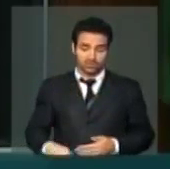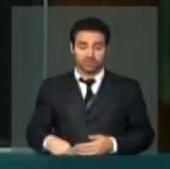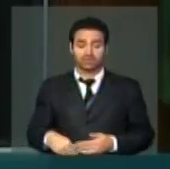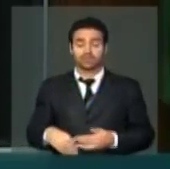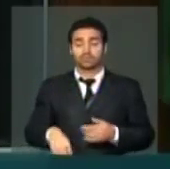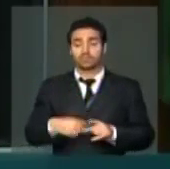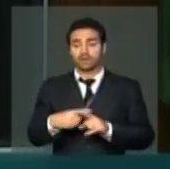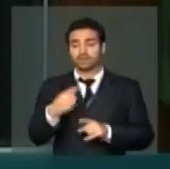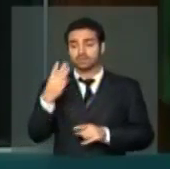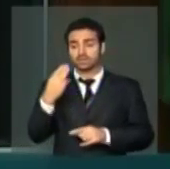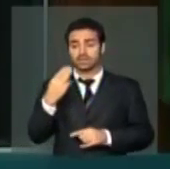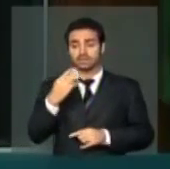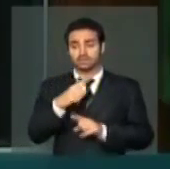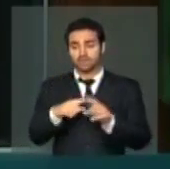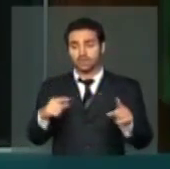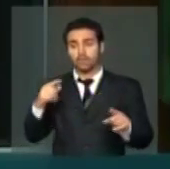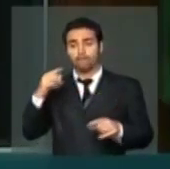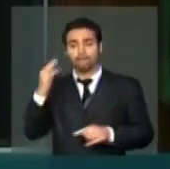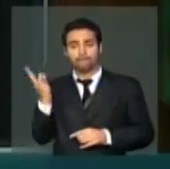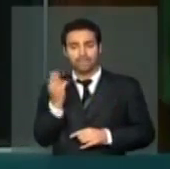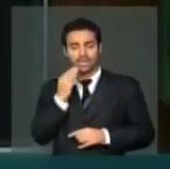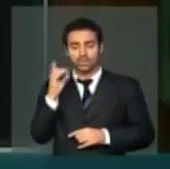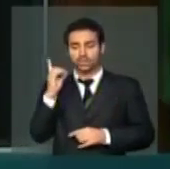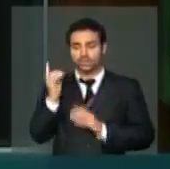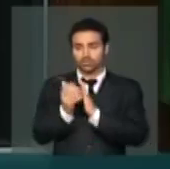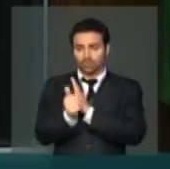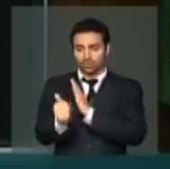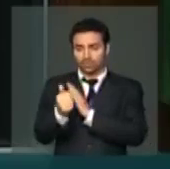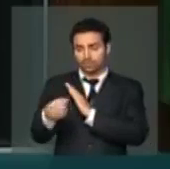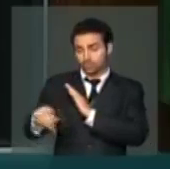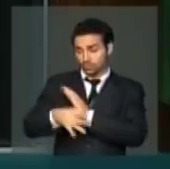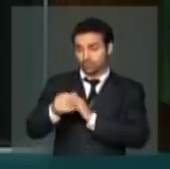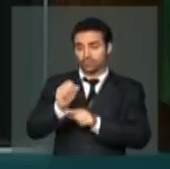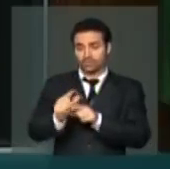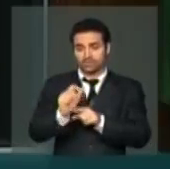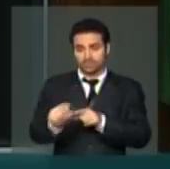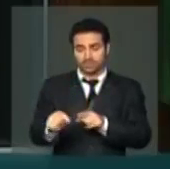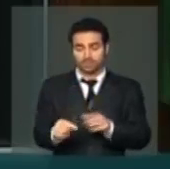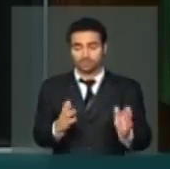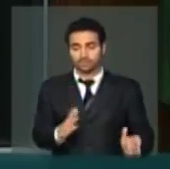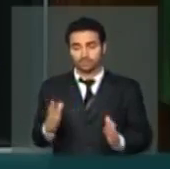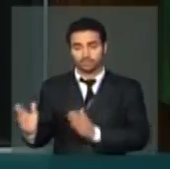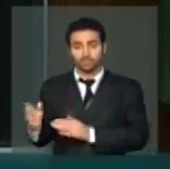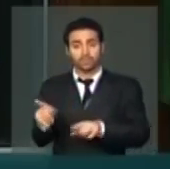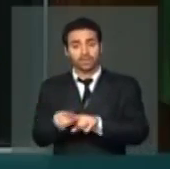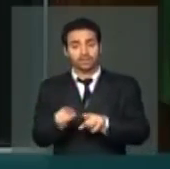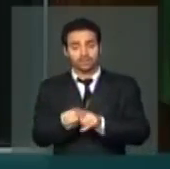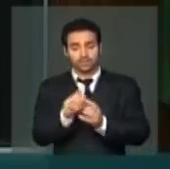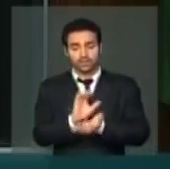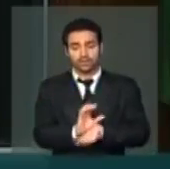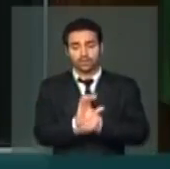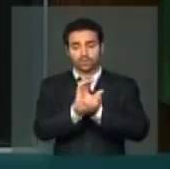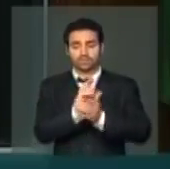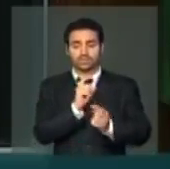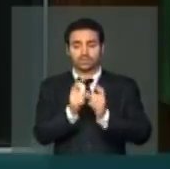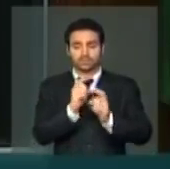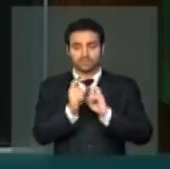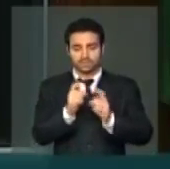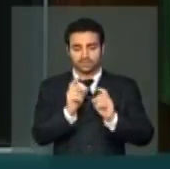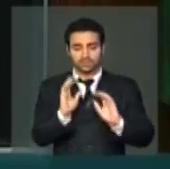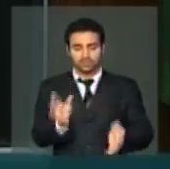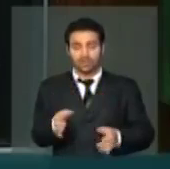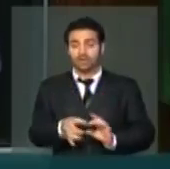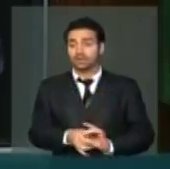dos 3,5 bilhões de dólares de financiamento recente. Também o atual Conselho de Administração liberou